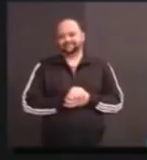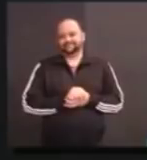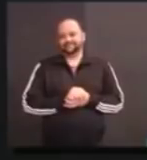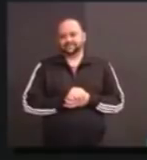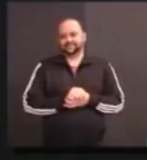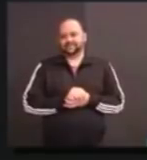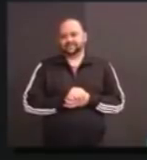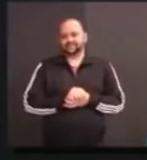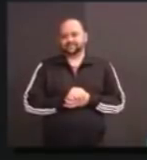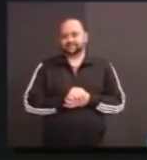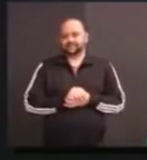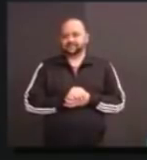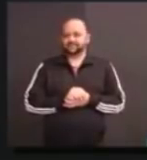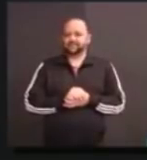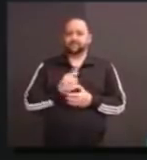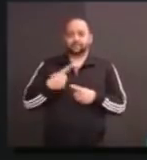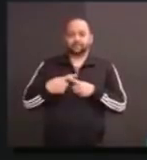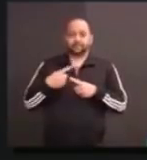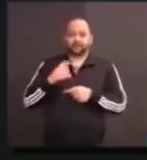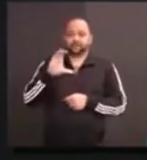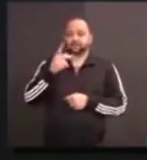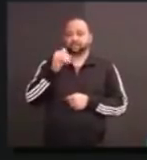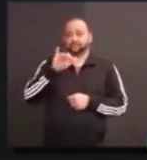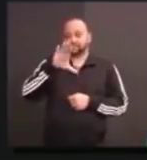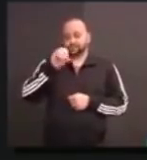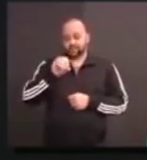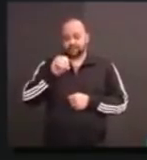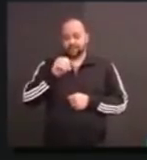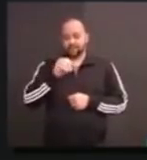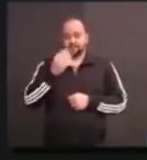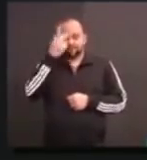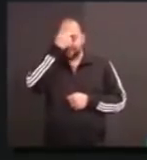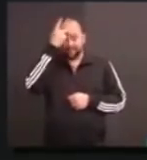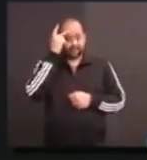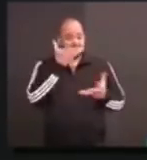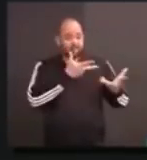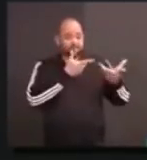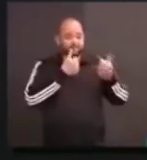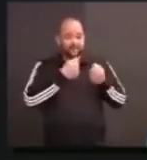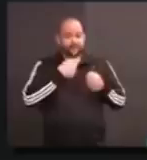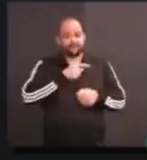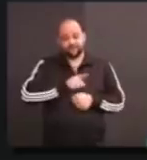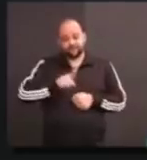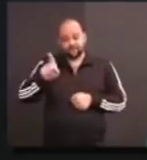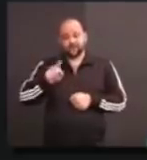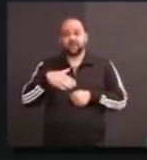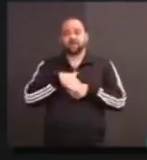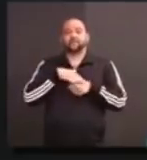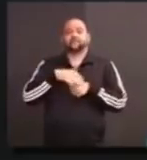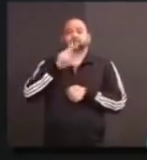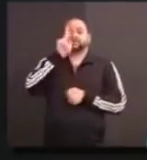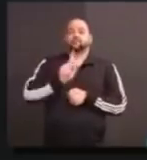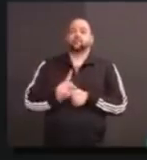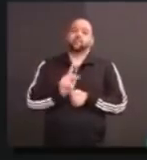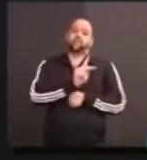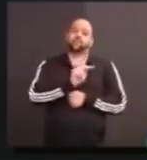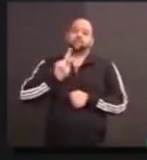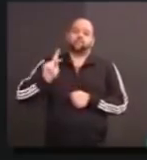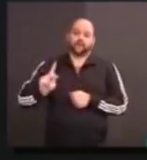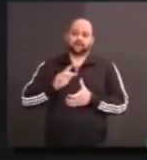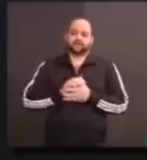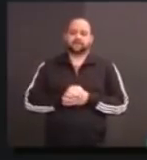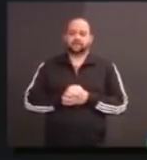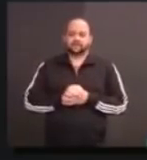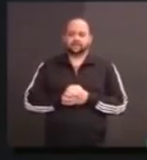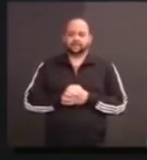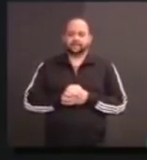porque Chico era uma pessoa extraordinária. Ele foi dizer ao padre que ele